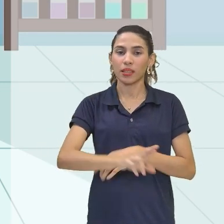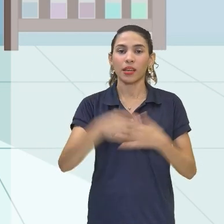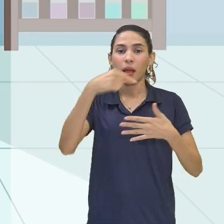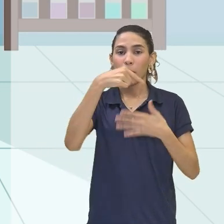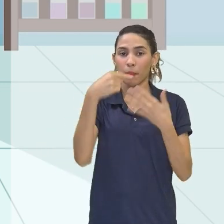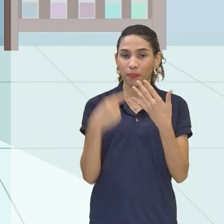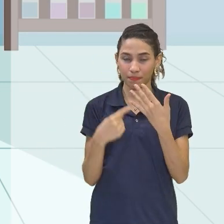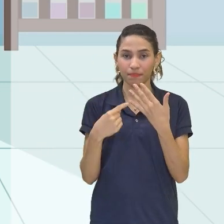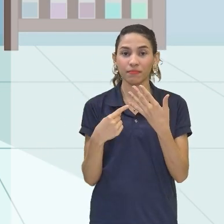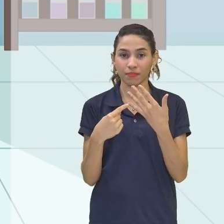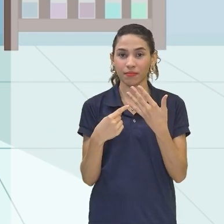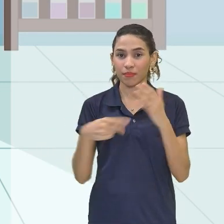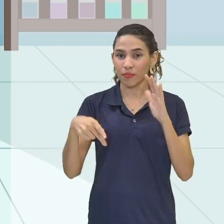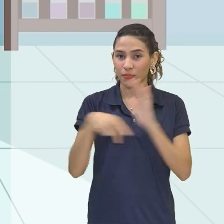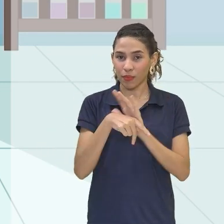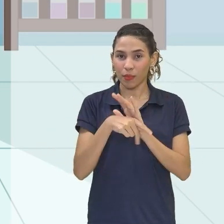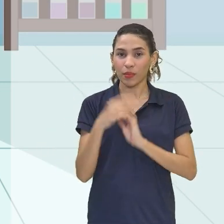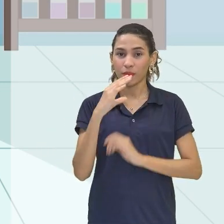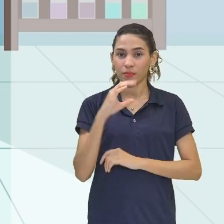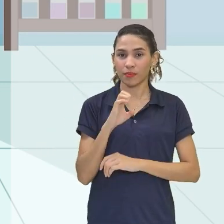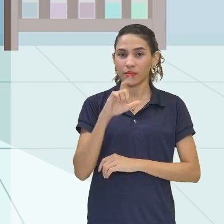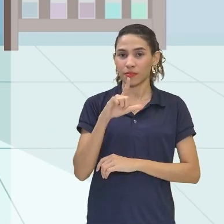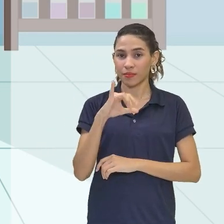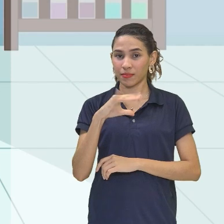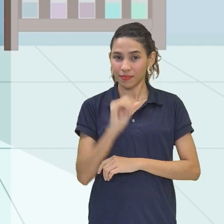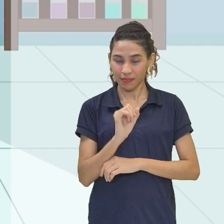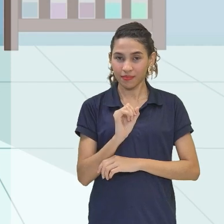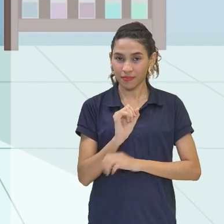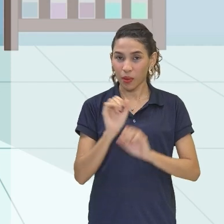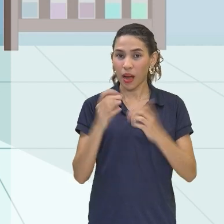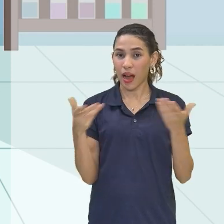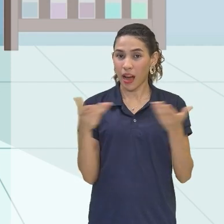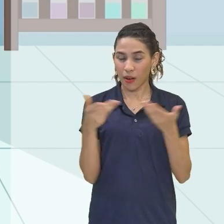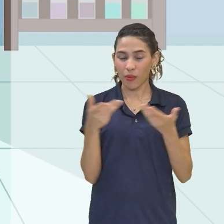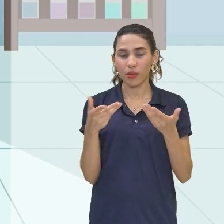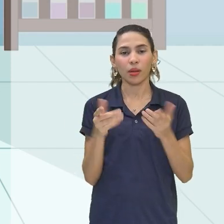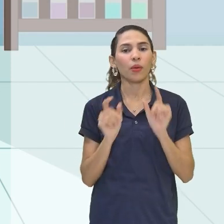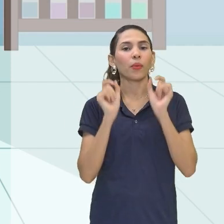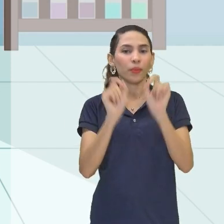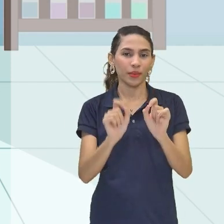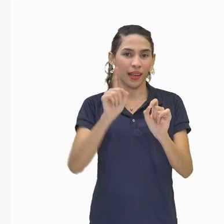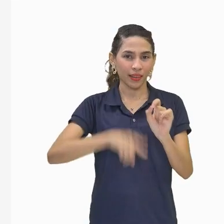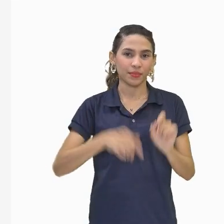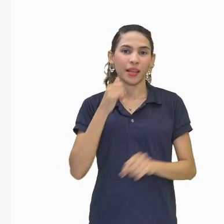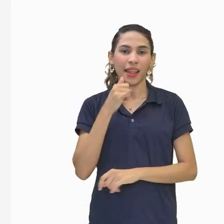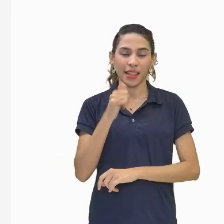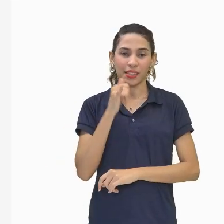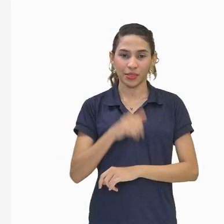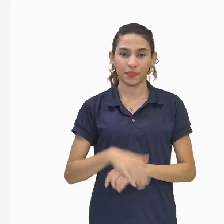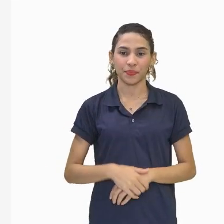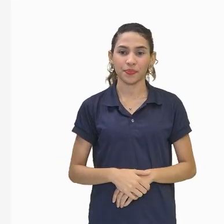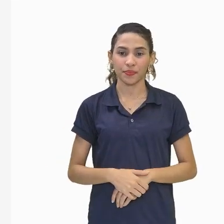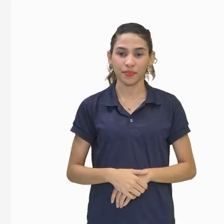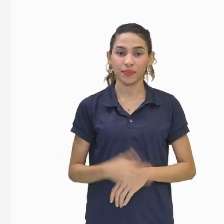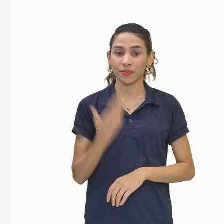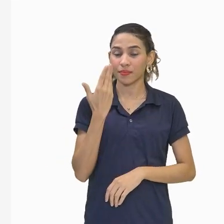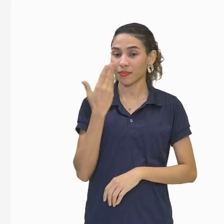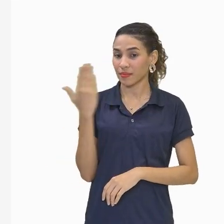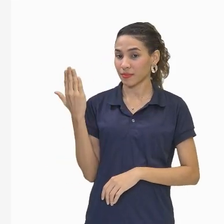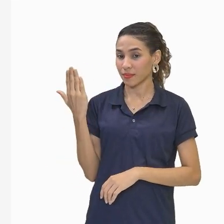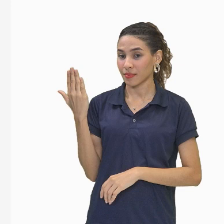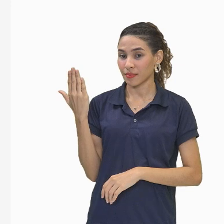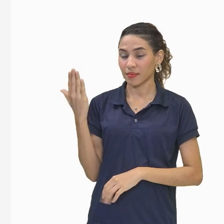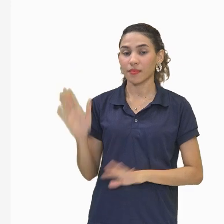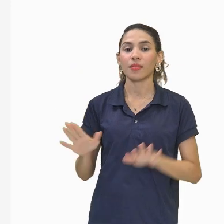questionamento aí da Cecília. Vamos lá definir o que é a energia. Vejam aí, a